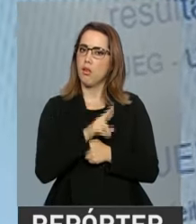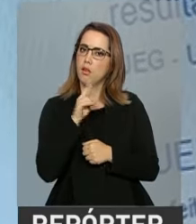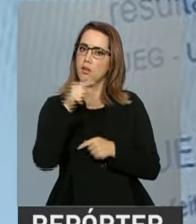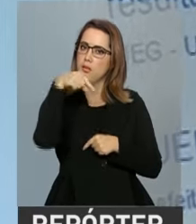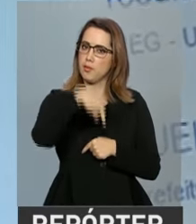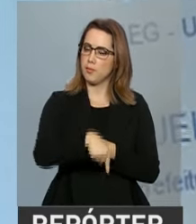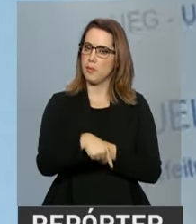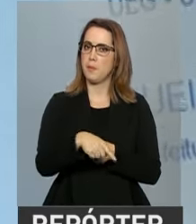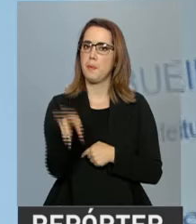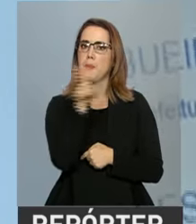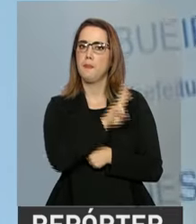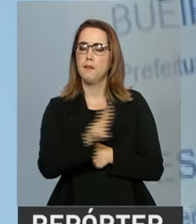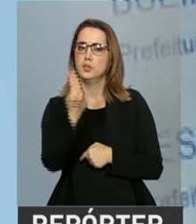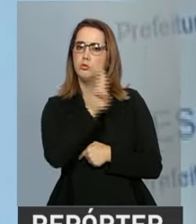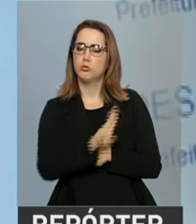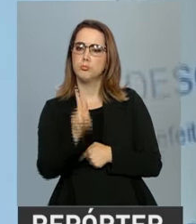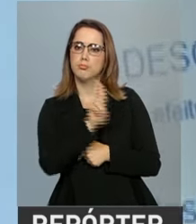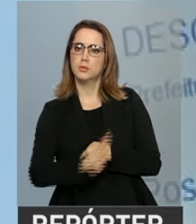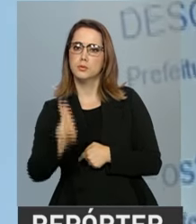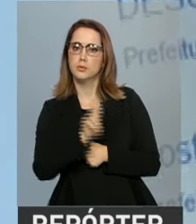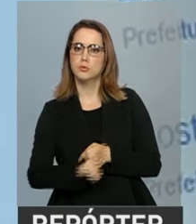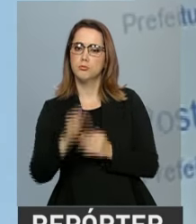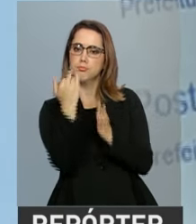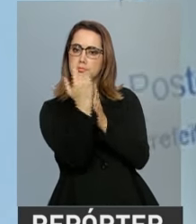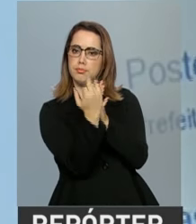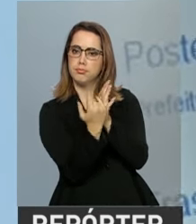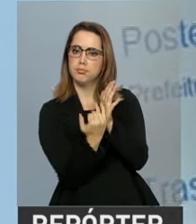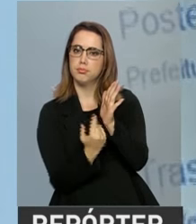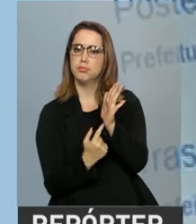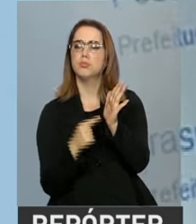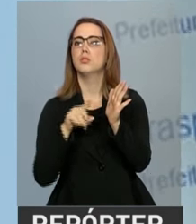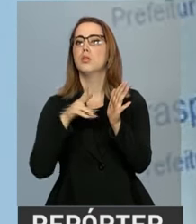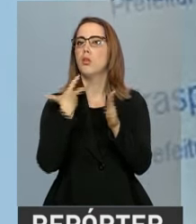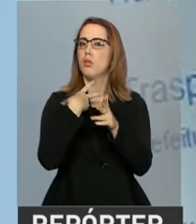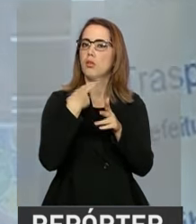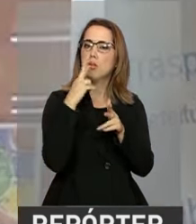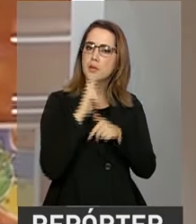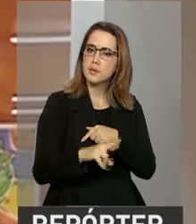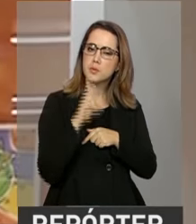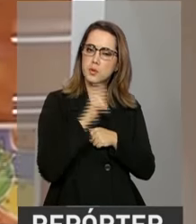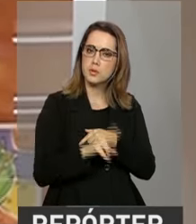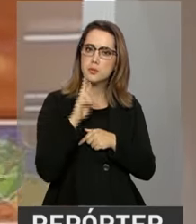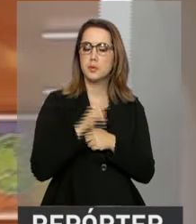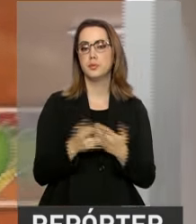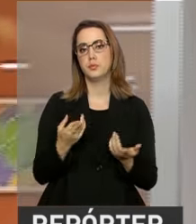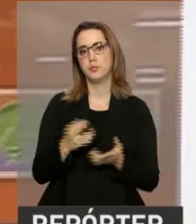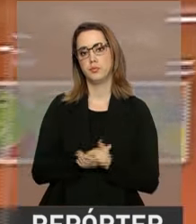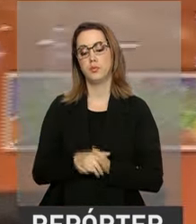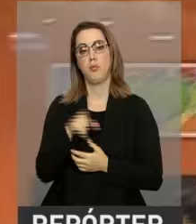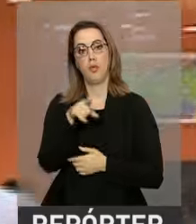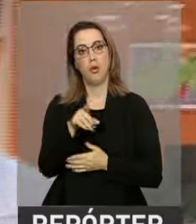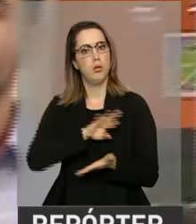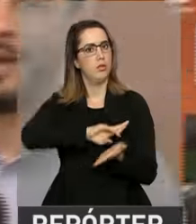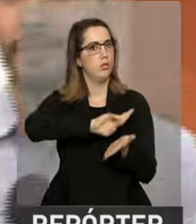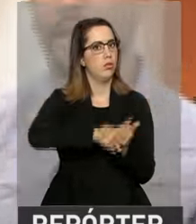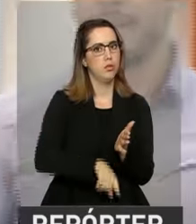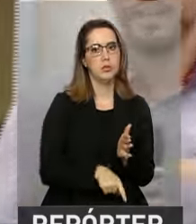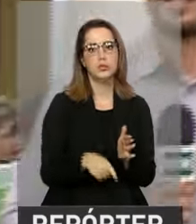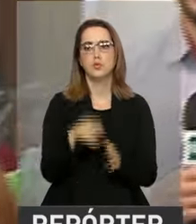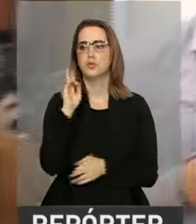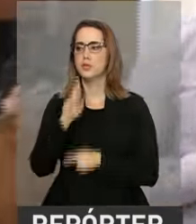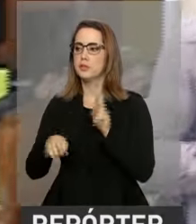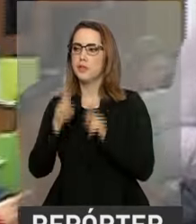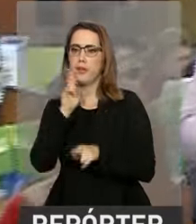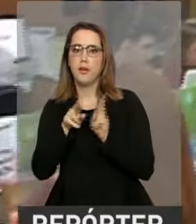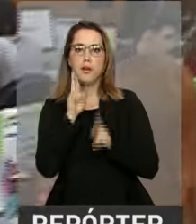site é um catálogo de reclamações à espera de solução das empresas E no meio de tanta reclamação também tem